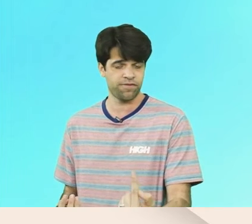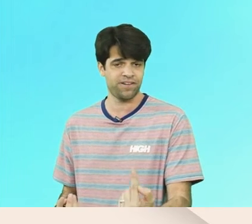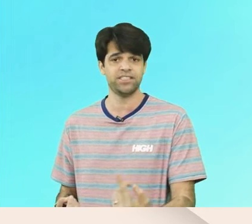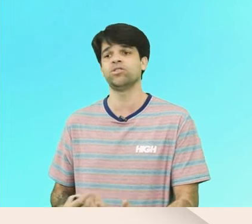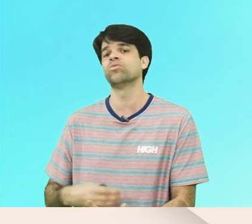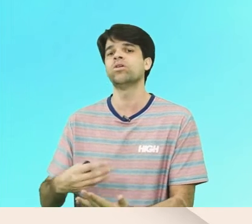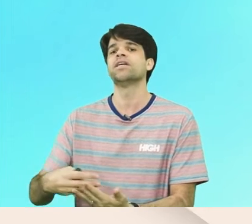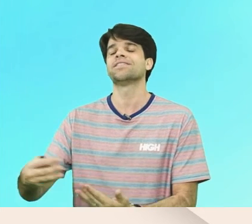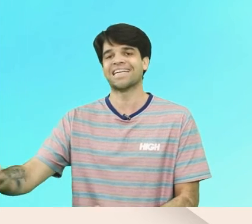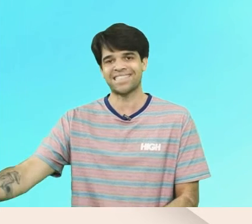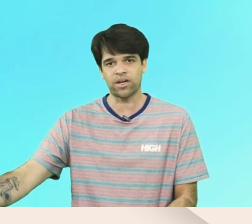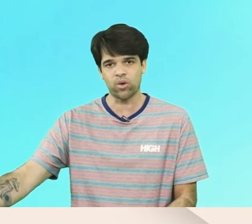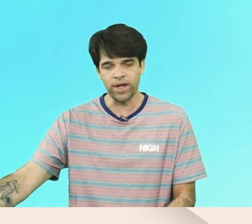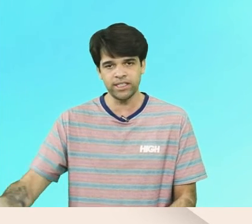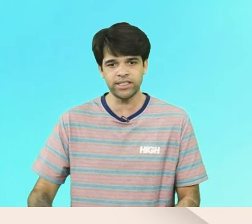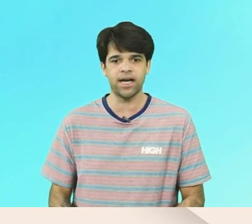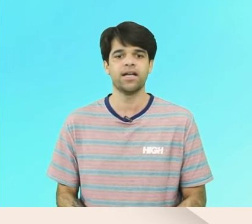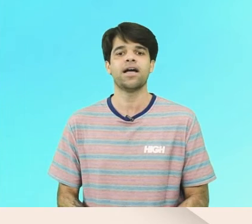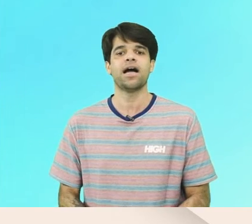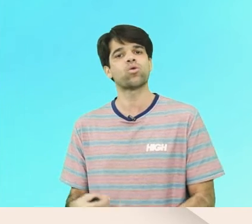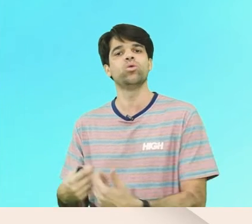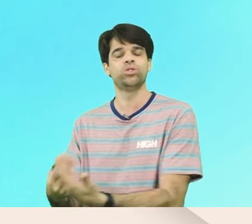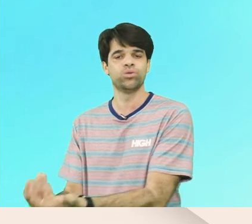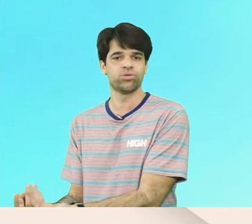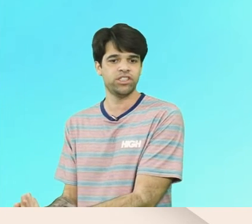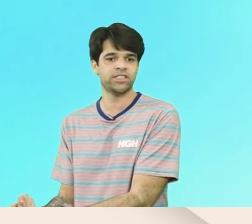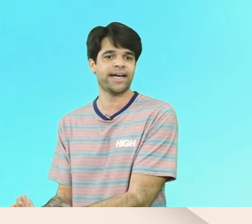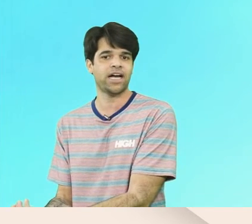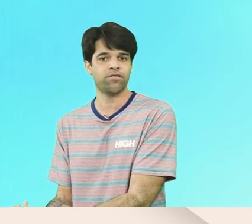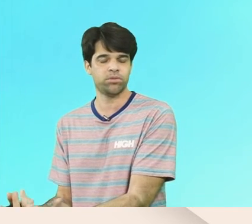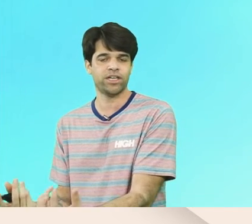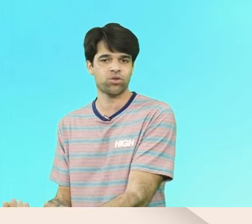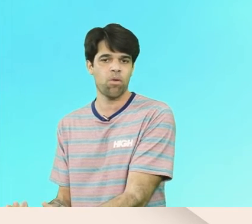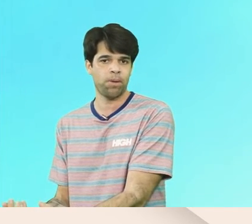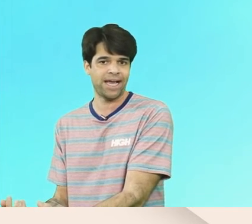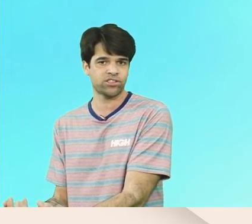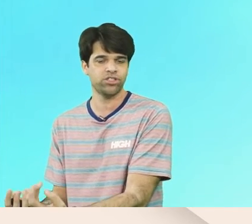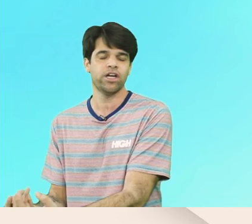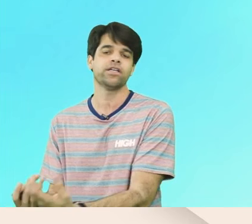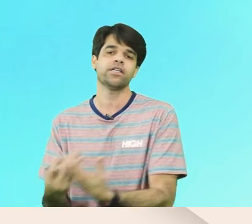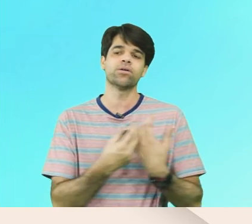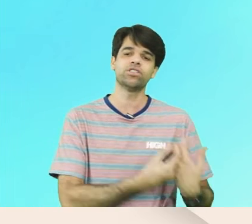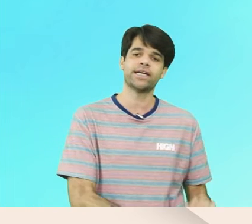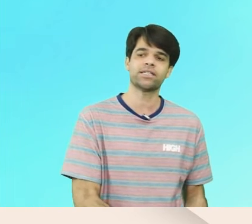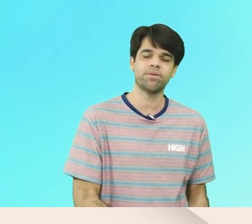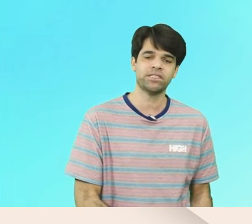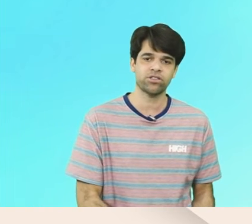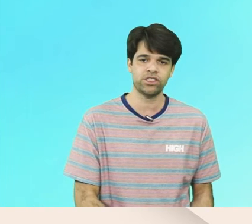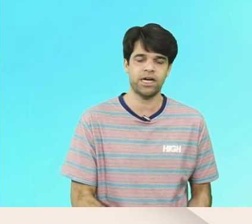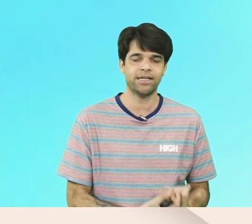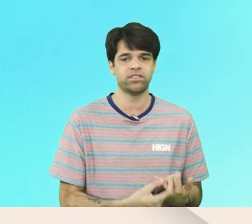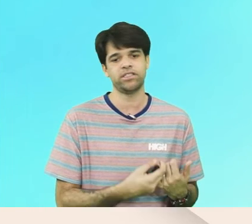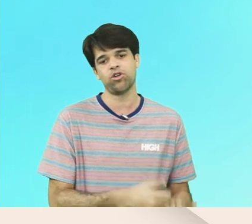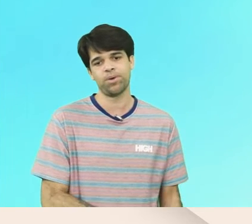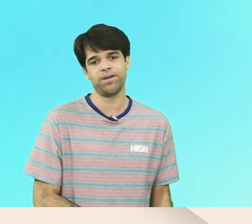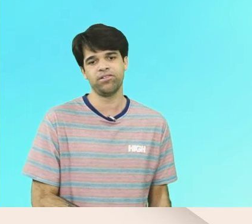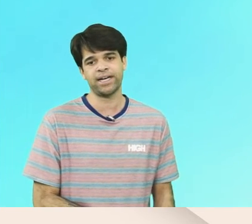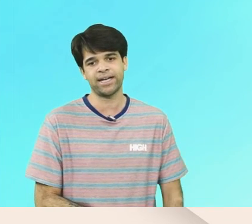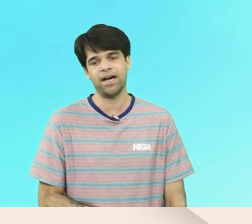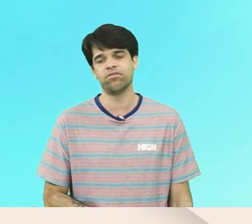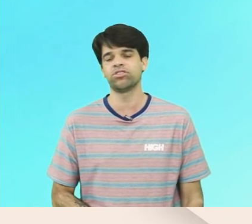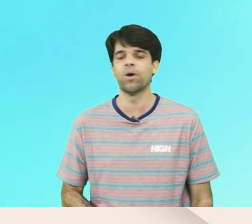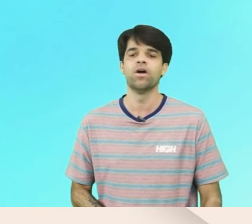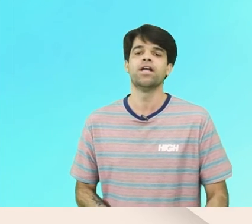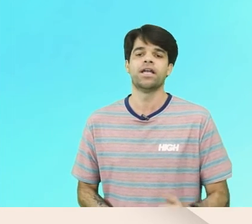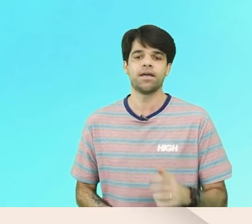pretende, após essa fase 1, dar sequência ao conjunto de entregáveis mais complexos que estão diretamente associados a esse teu